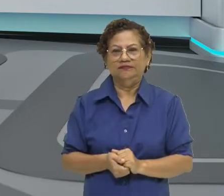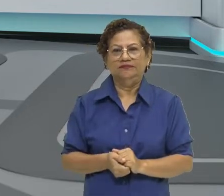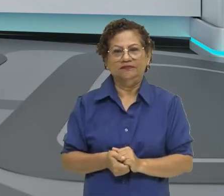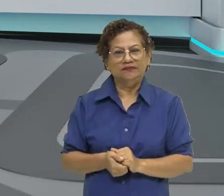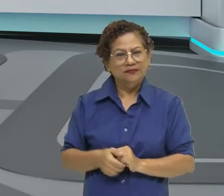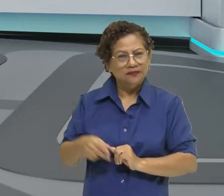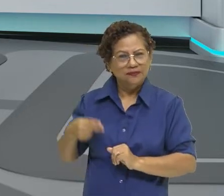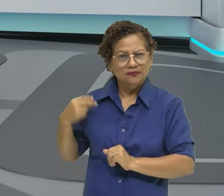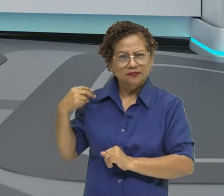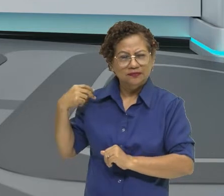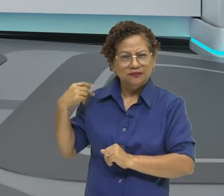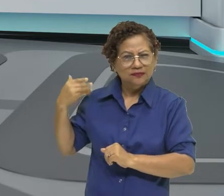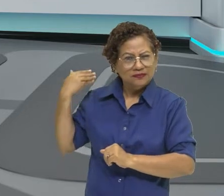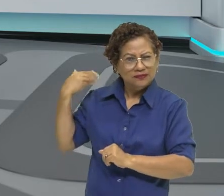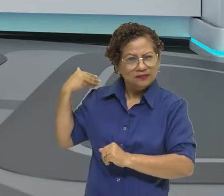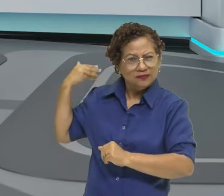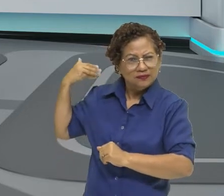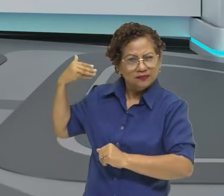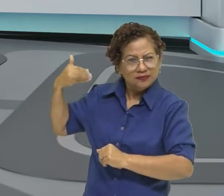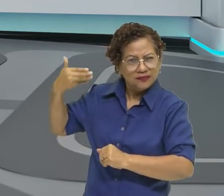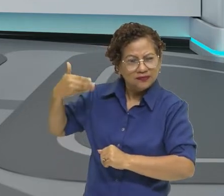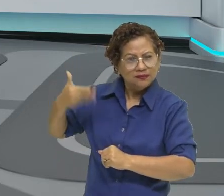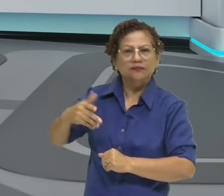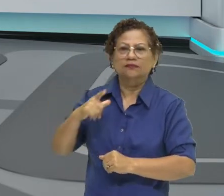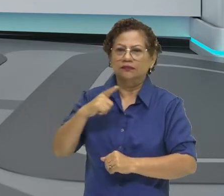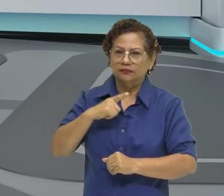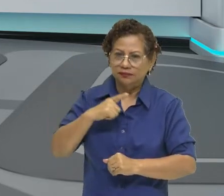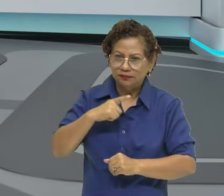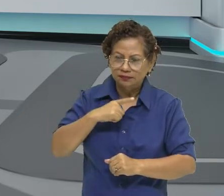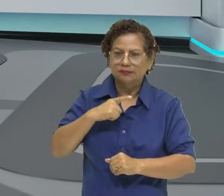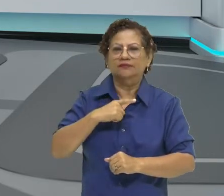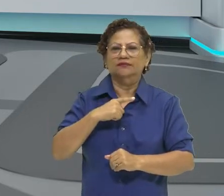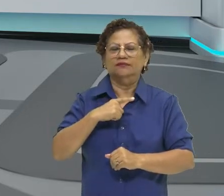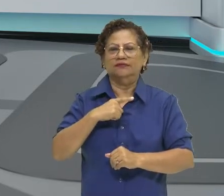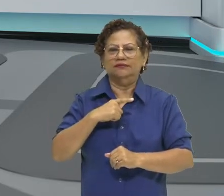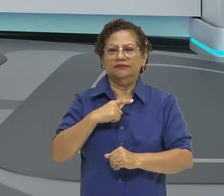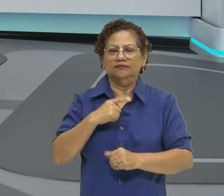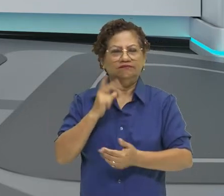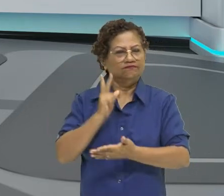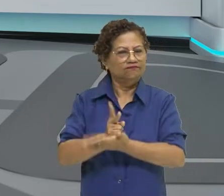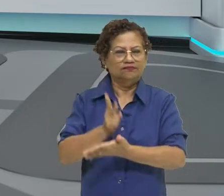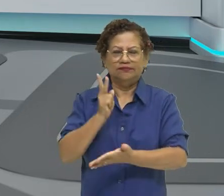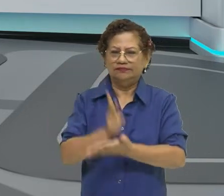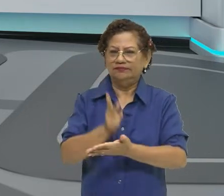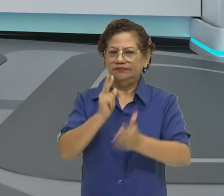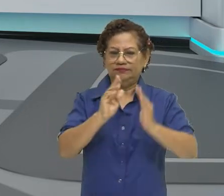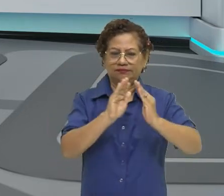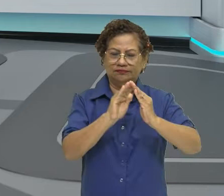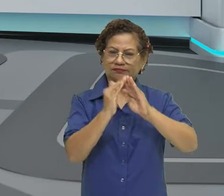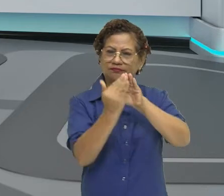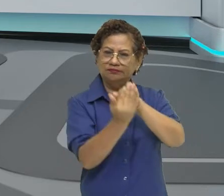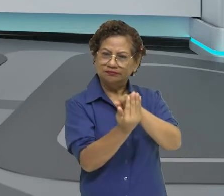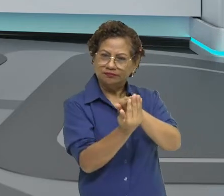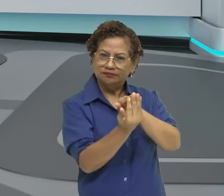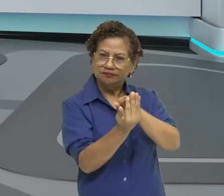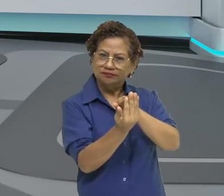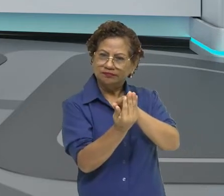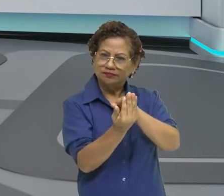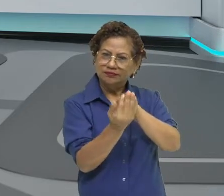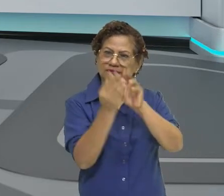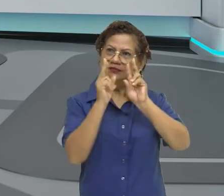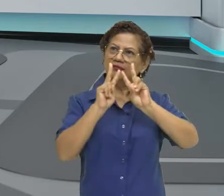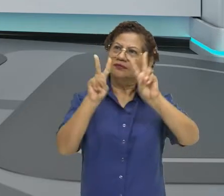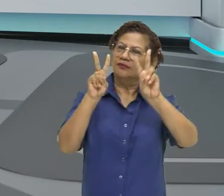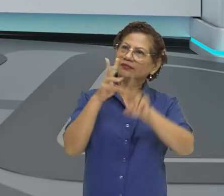Porque mesmo com a ação do tempo, as pirâmides permanecem lá em pé, contando a história do